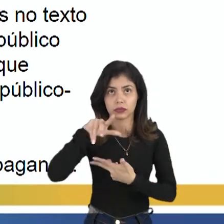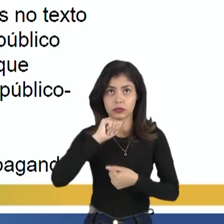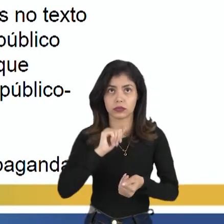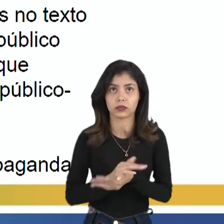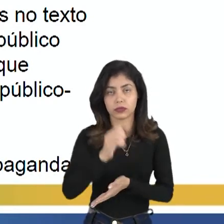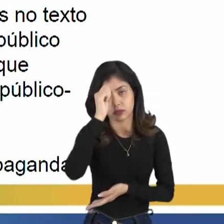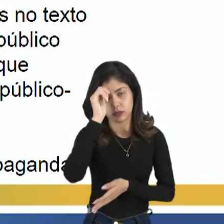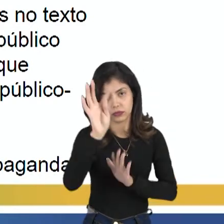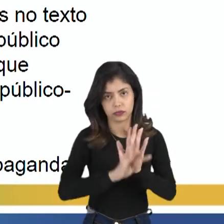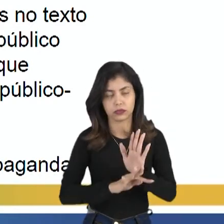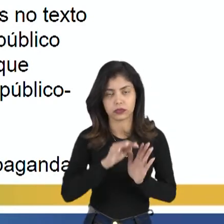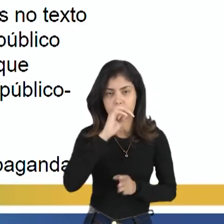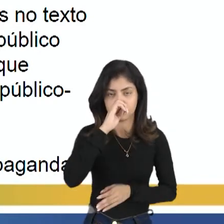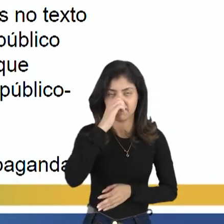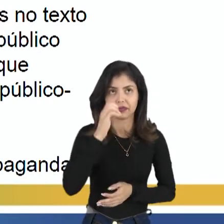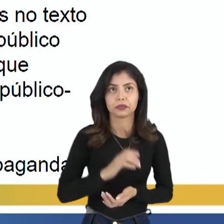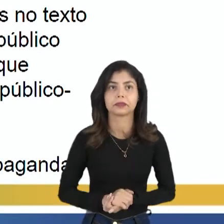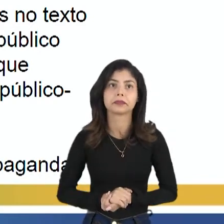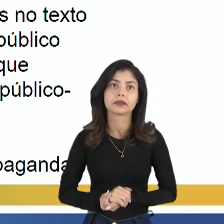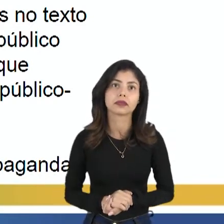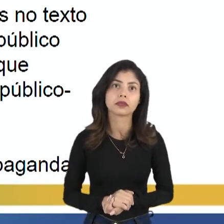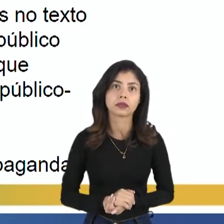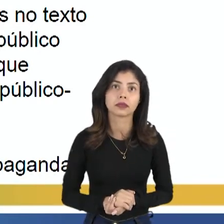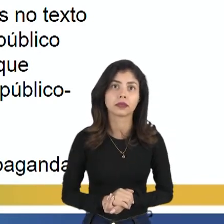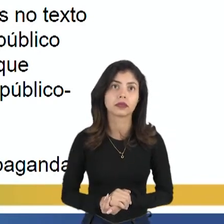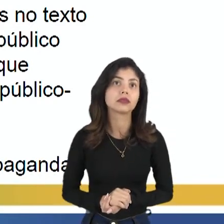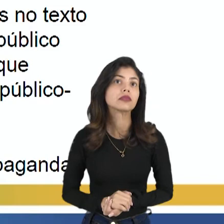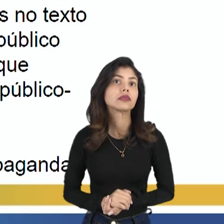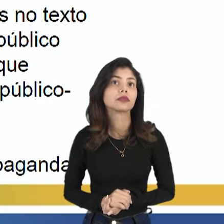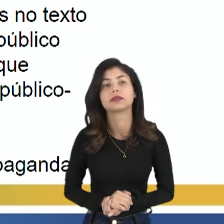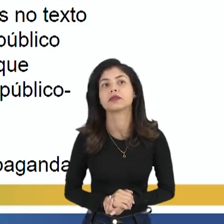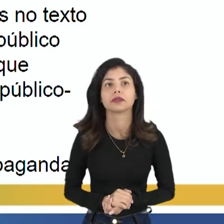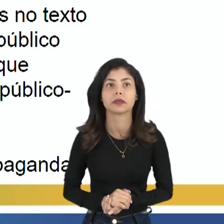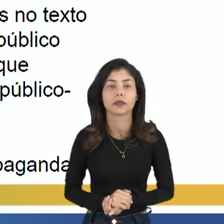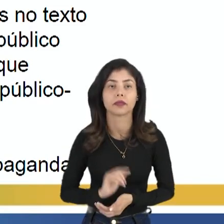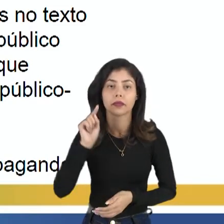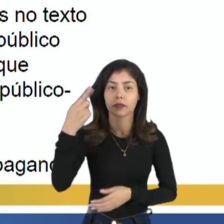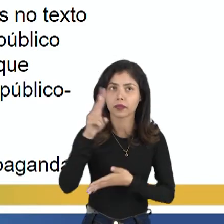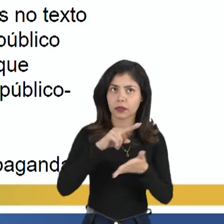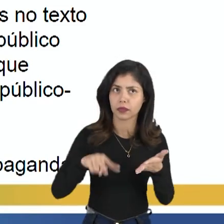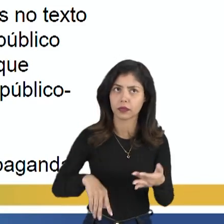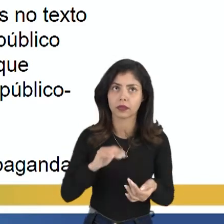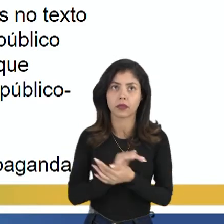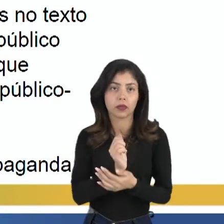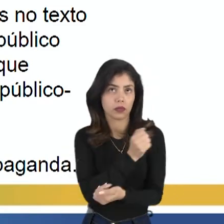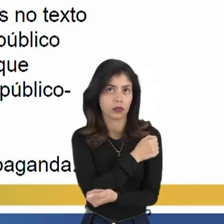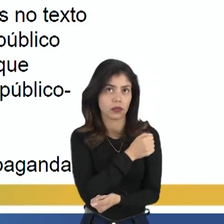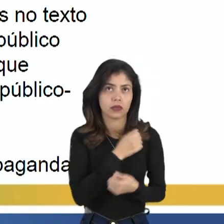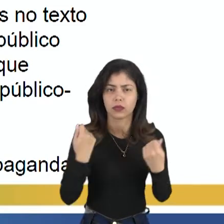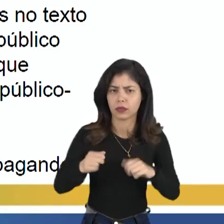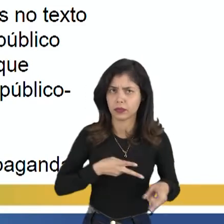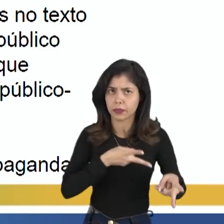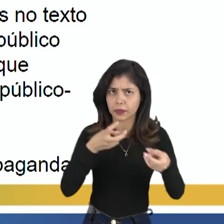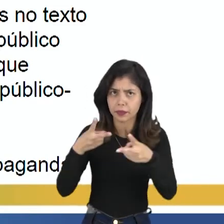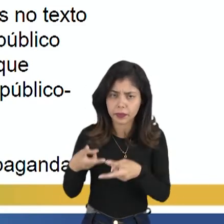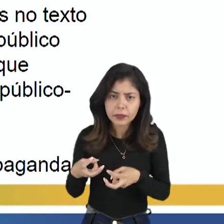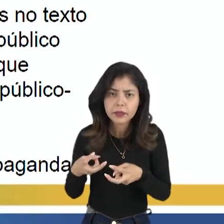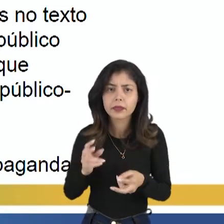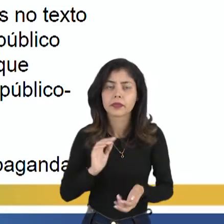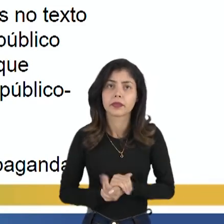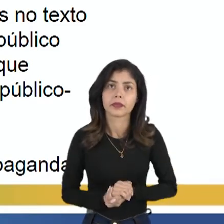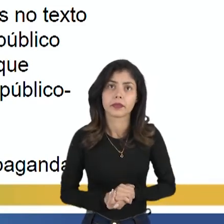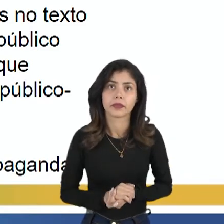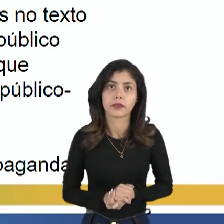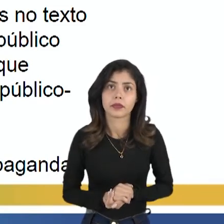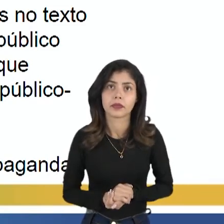de mundo do autor do texto. Vamos para a resolução. Após a leitura, o aluno, ou seja,